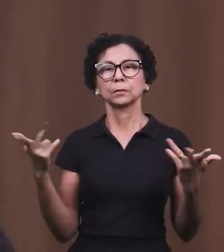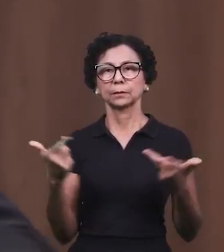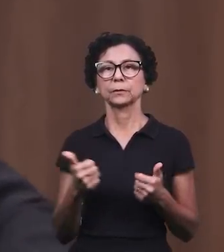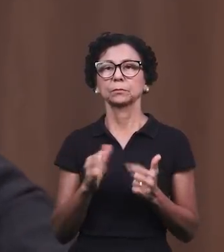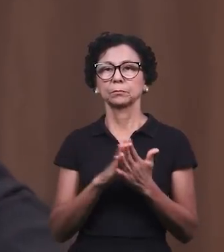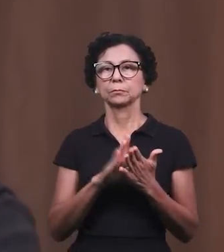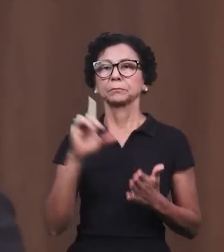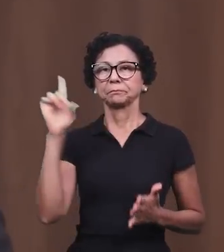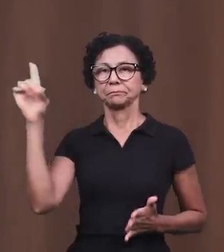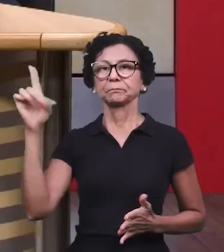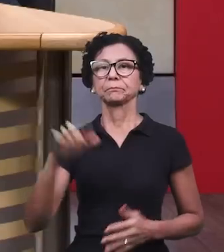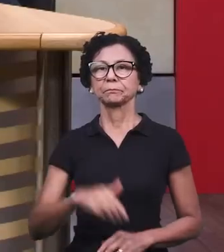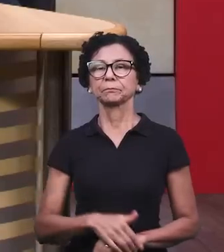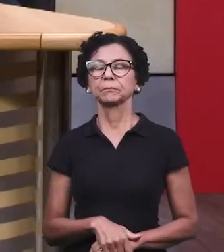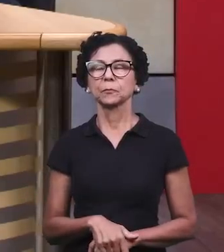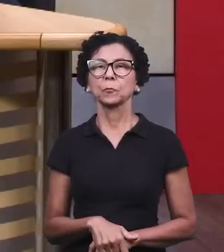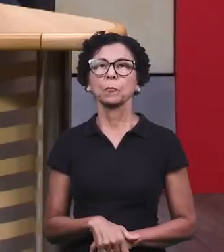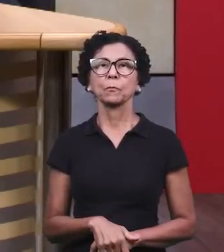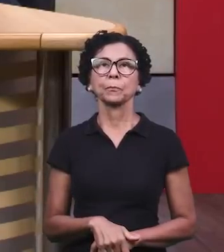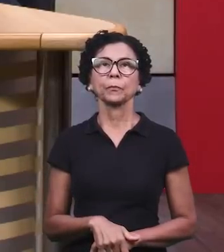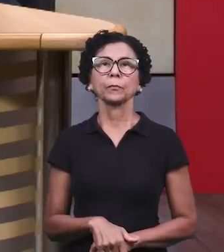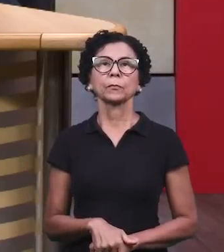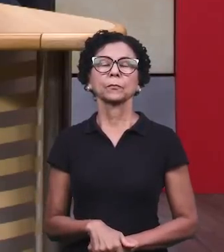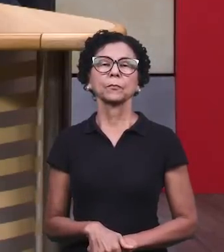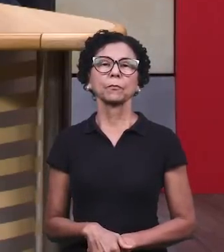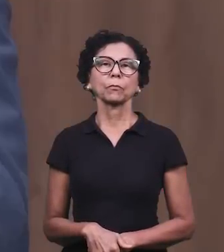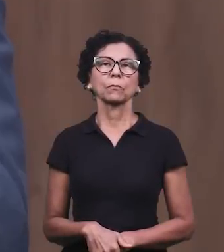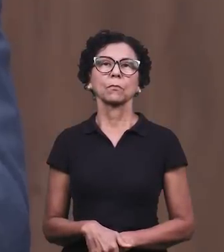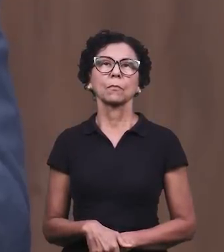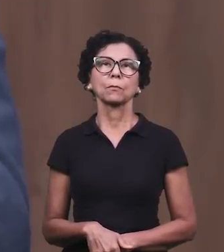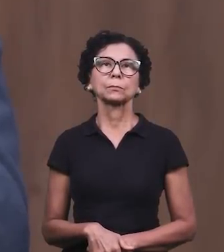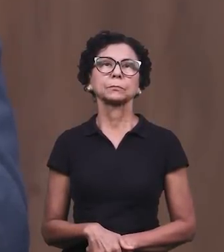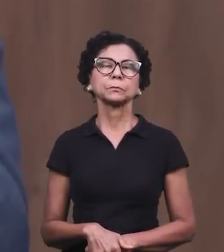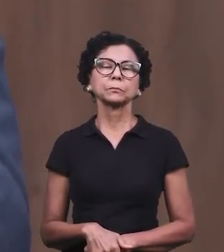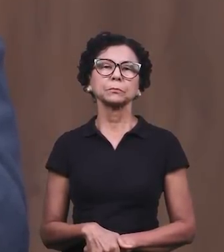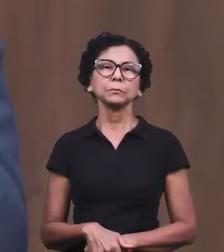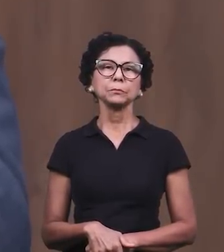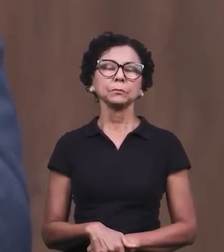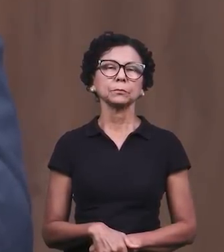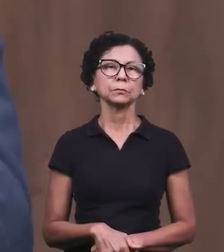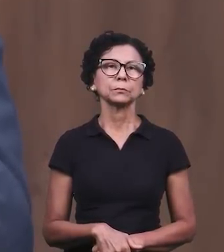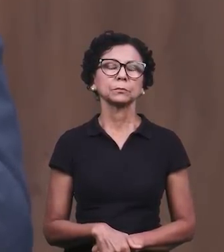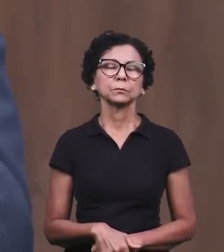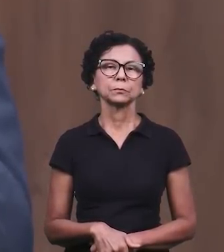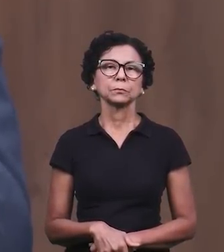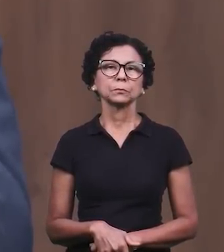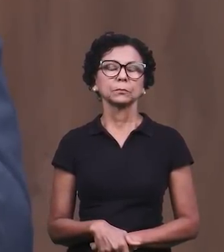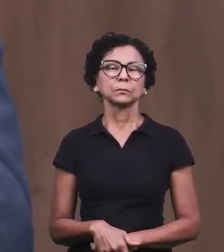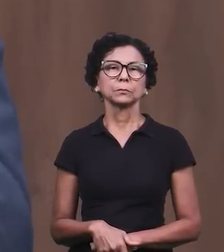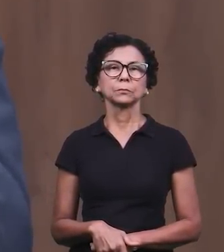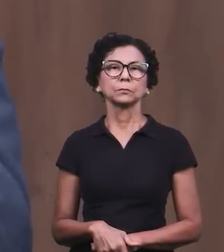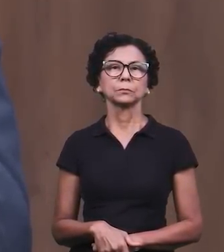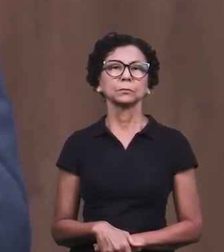aberta aqui, nós devemos aos nossos irmãos que foram mortos desde o início. Nós devemos isso a eles. Se eles não